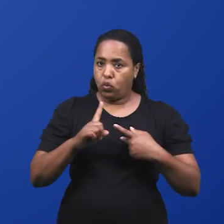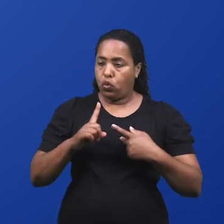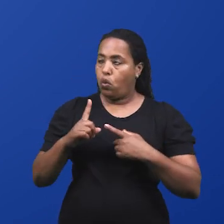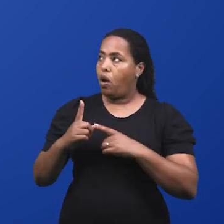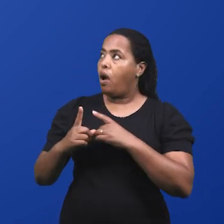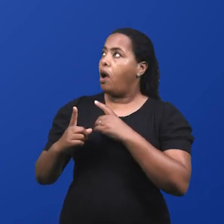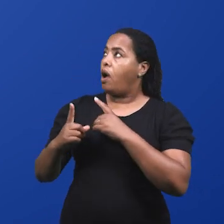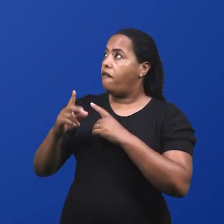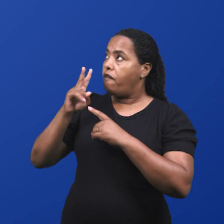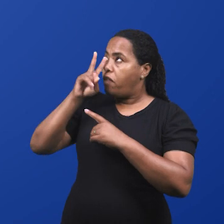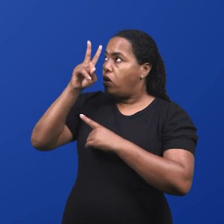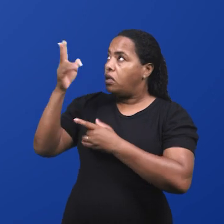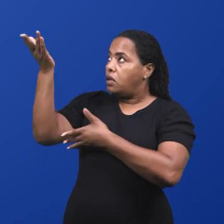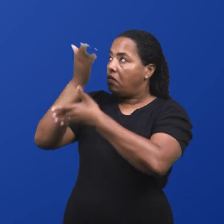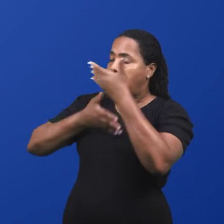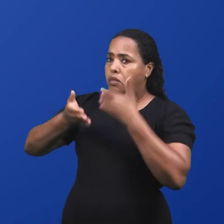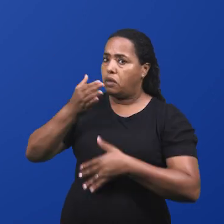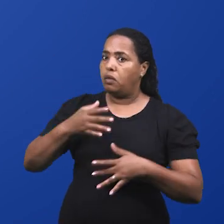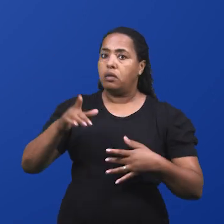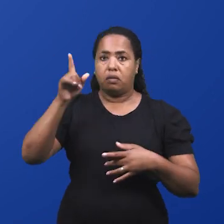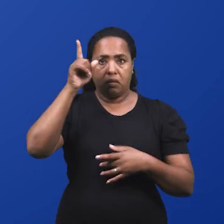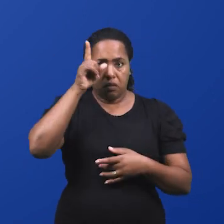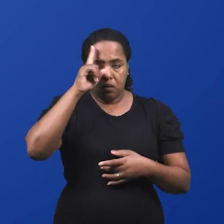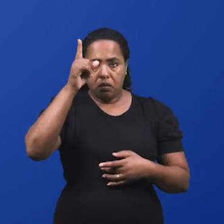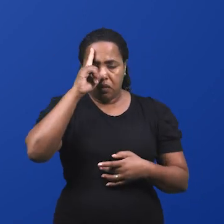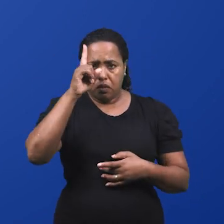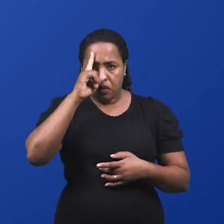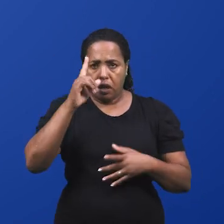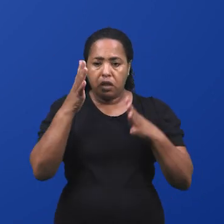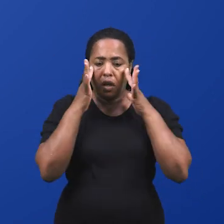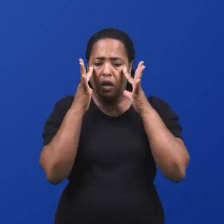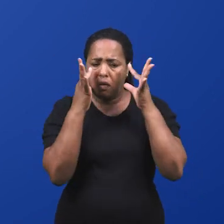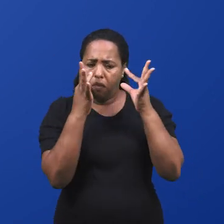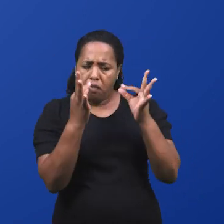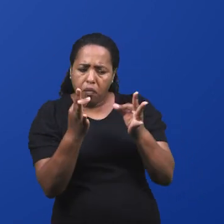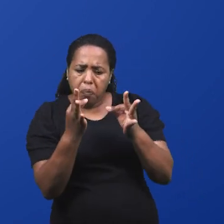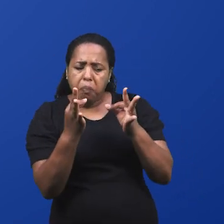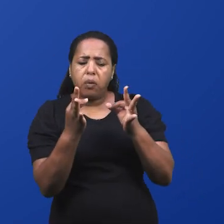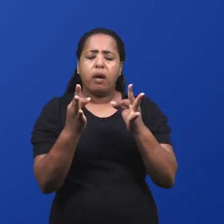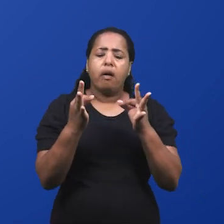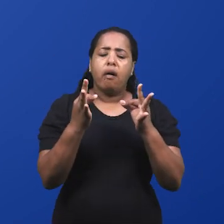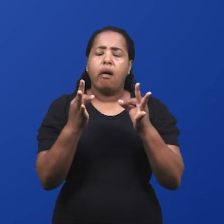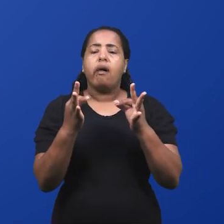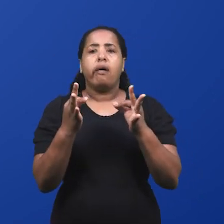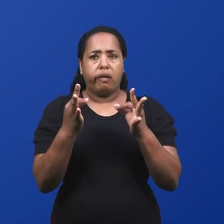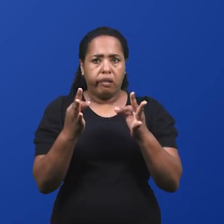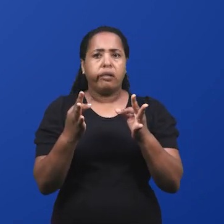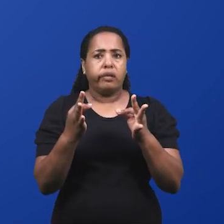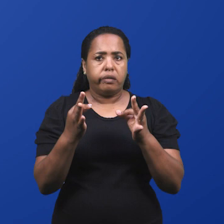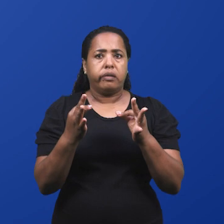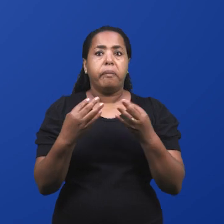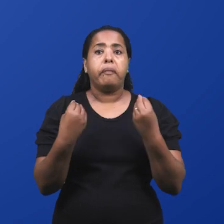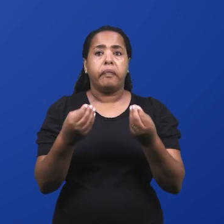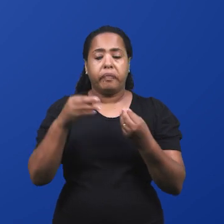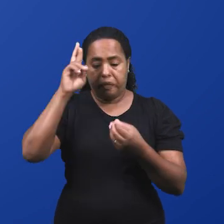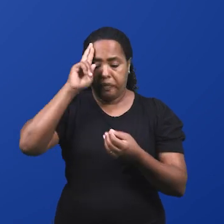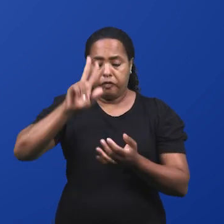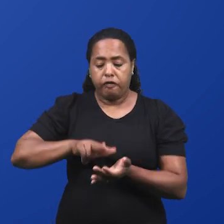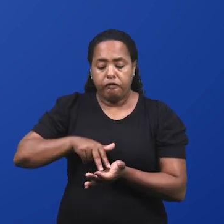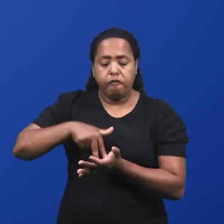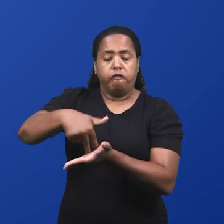nossa força não vem de nós, vem do Senhor. Então devemos vigiar. A cada dia mais vigiar,